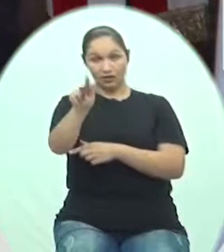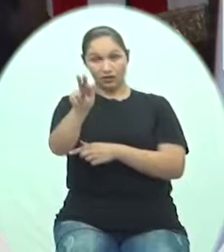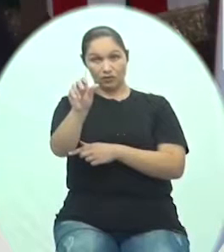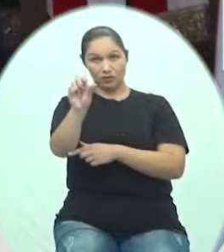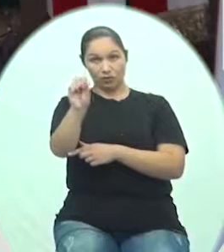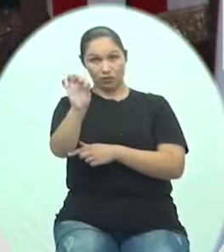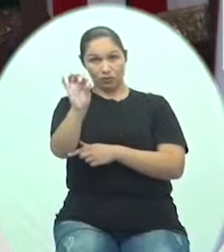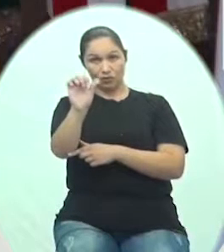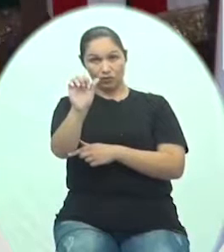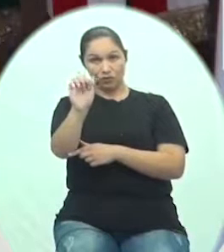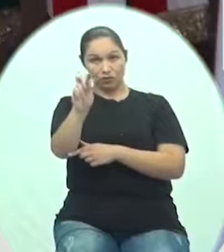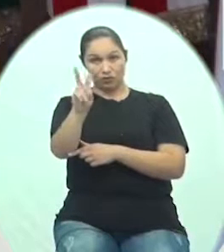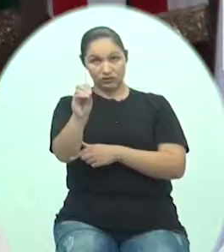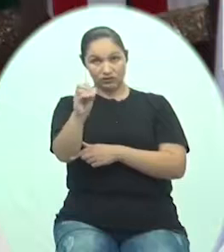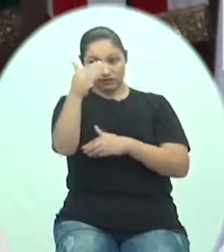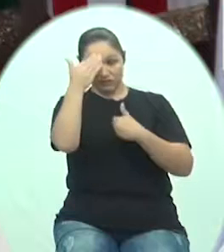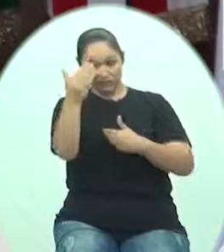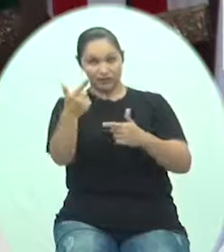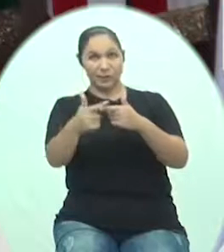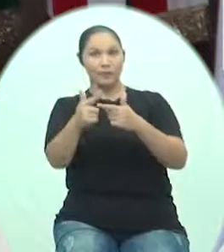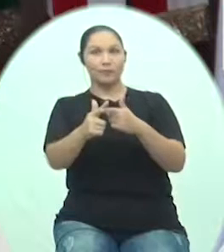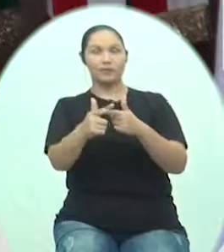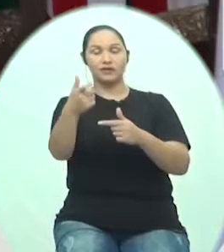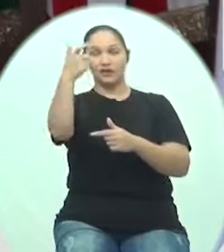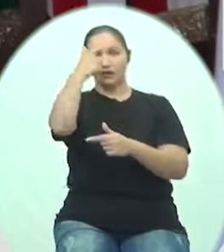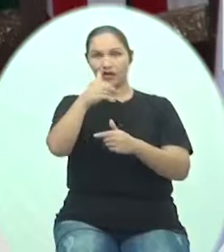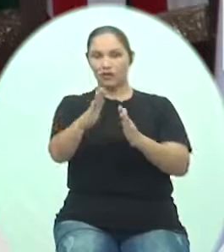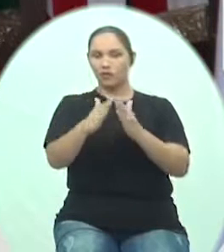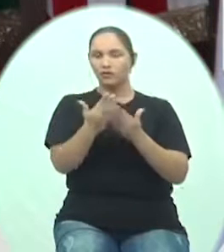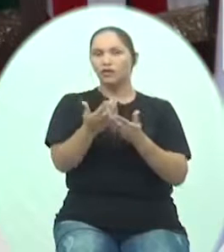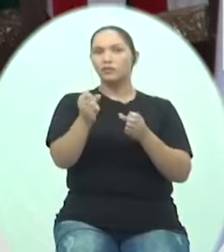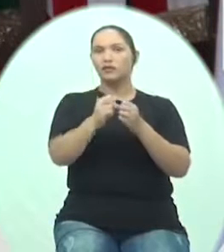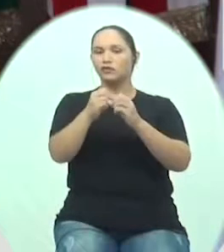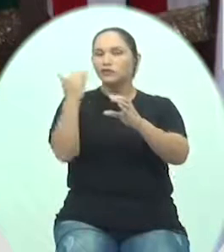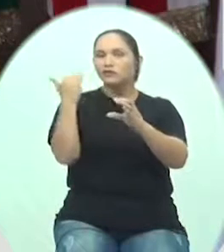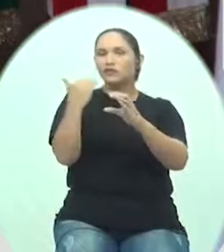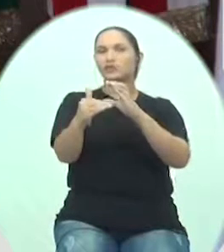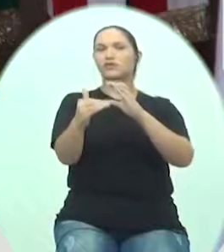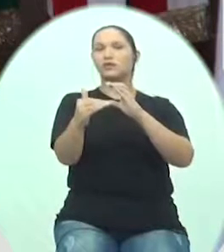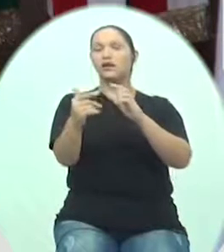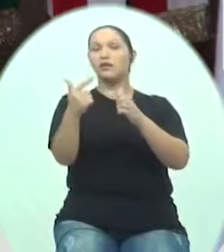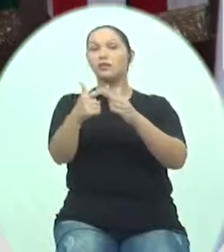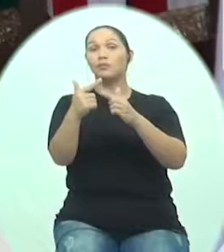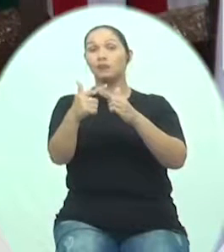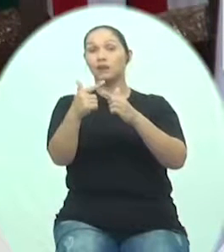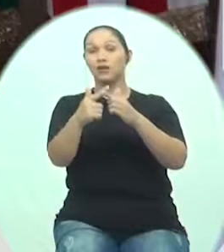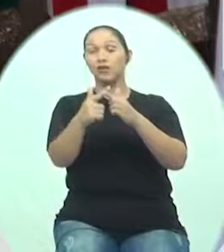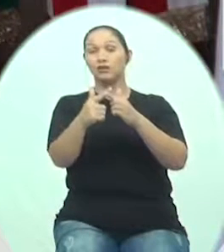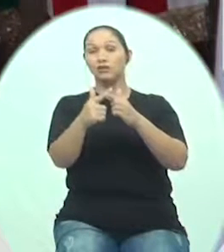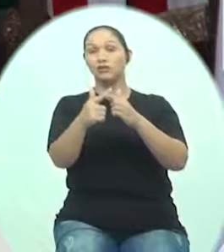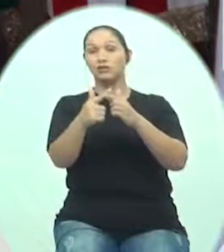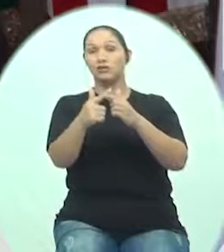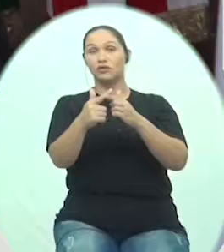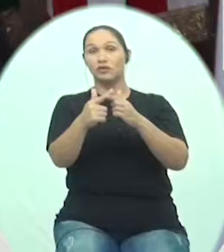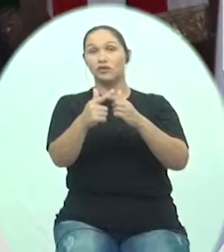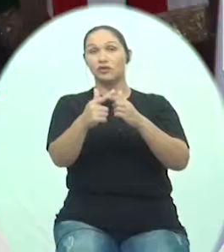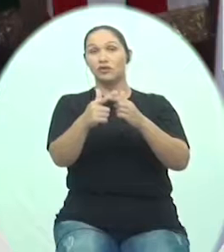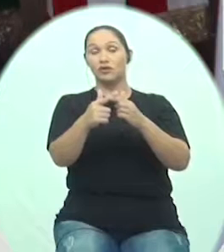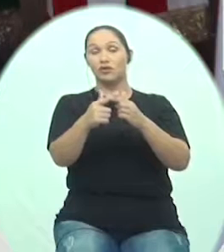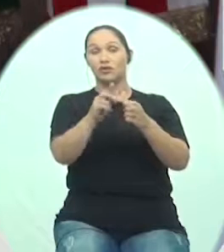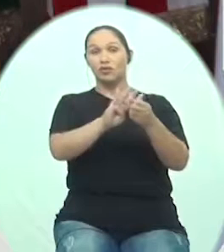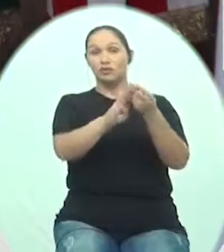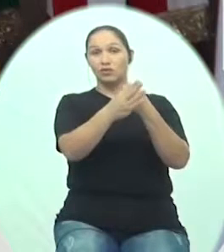requerimentos a respeito daquela obra na Vila Macarini aonde nove pessoas já perderam suas